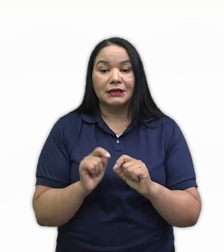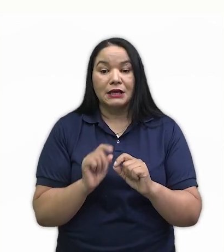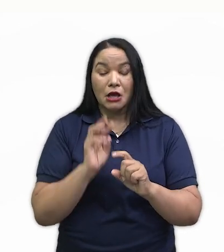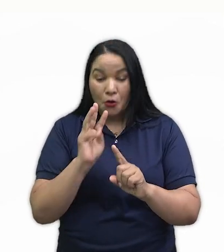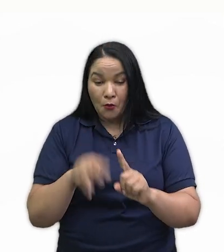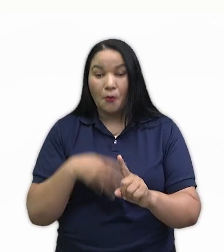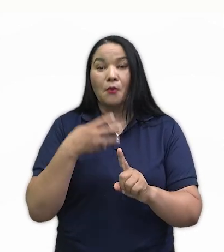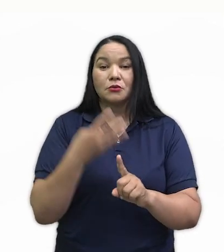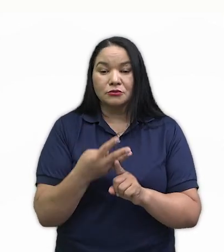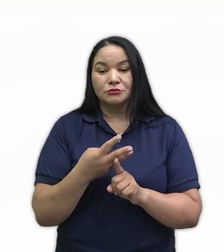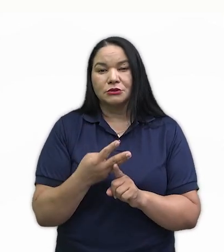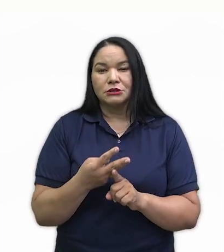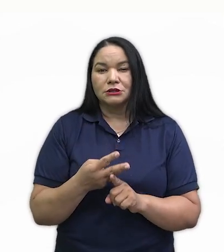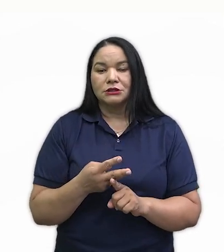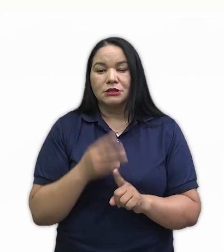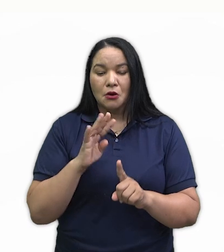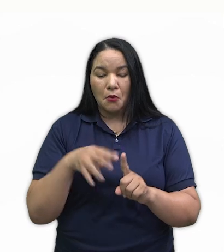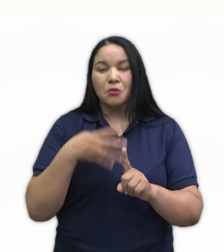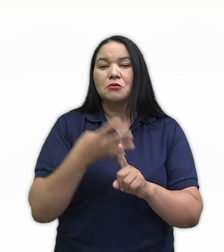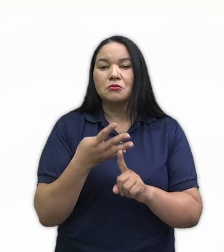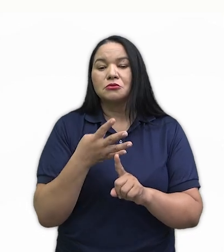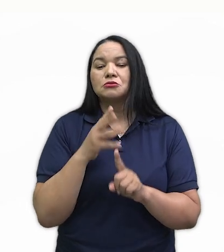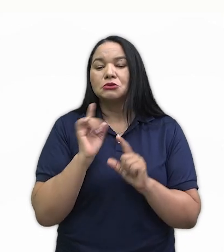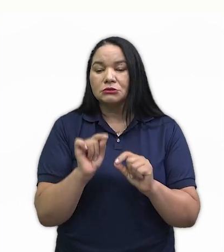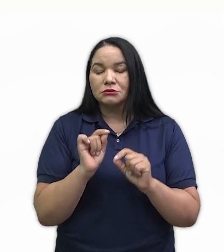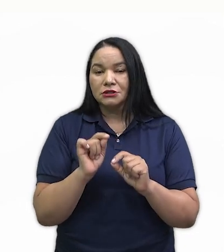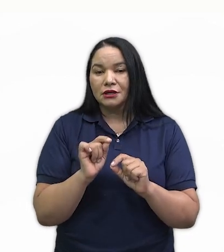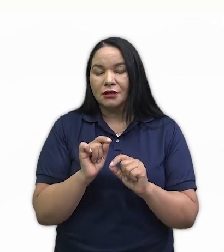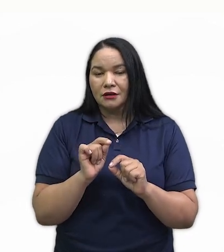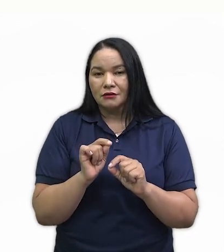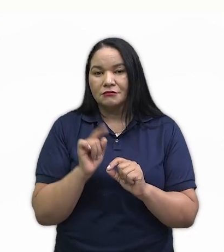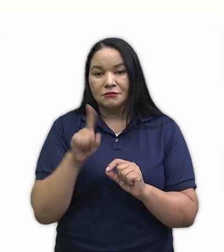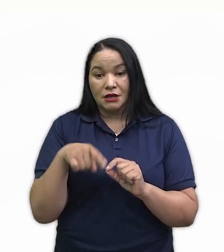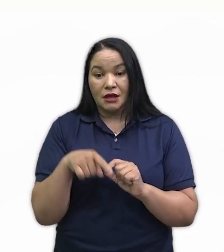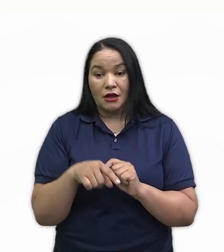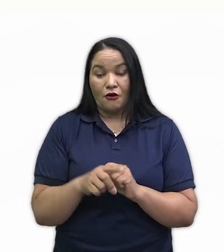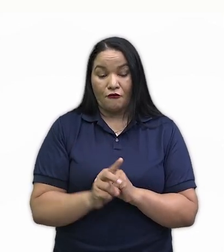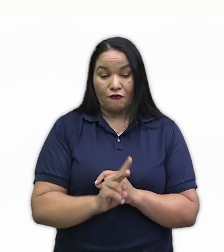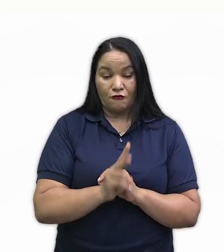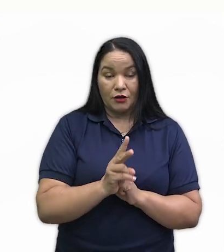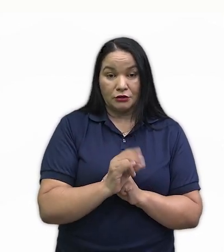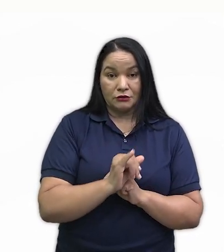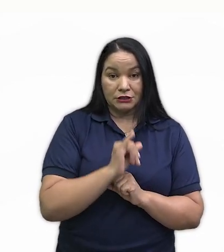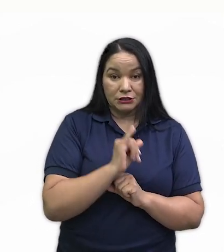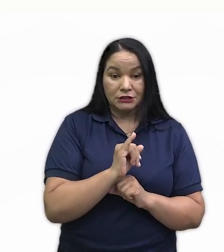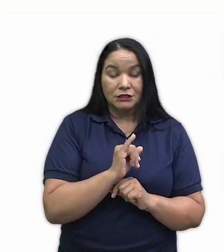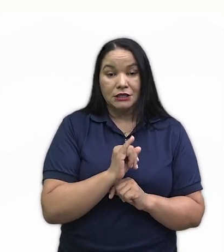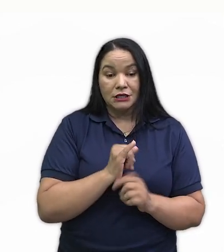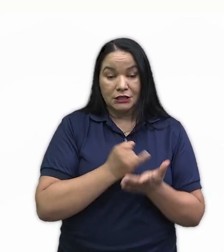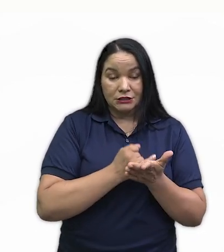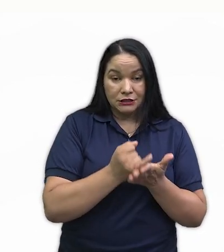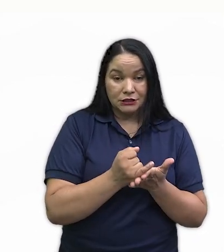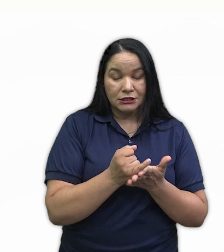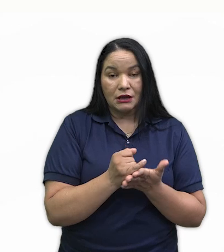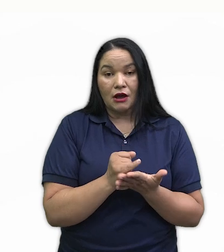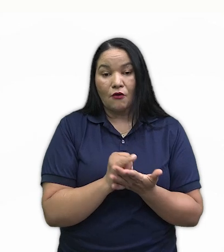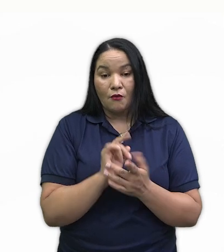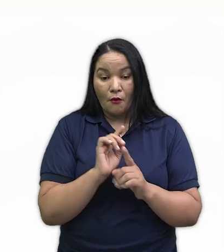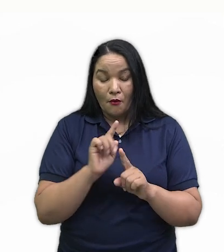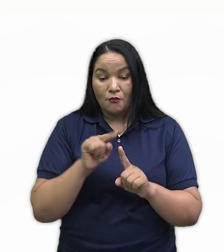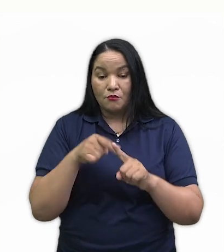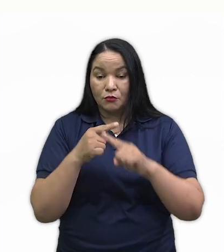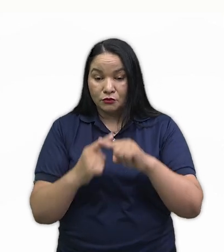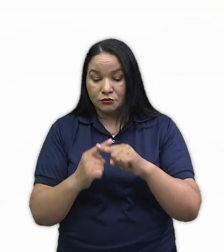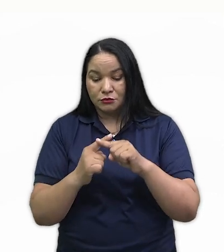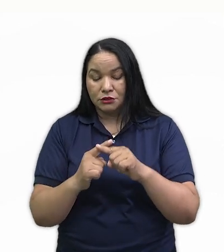seu valor. O que é quadruplicar, pessoal? É você pegar um valor inicial e multiplicar esse valor